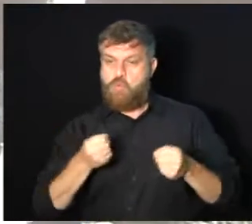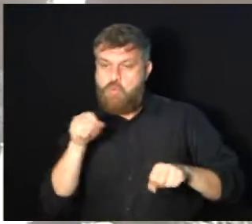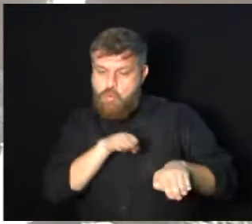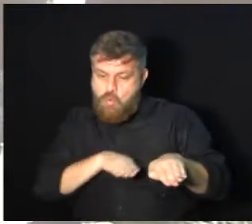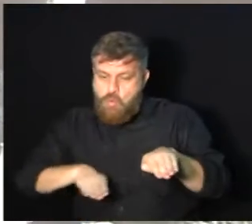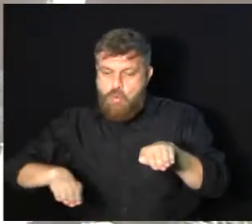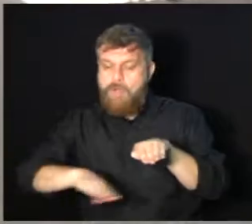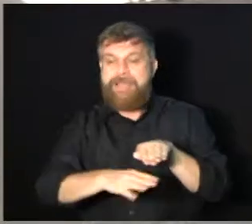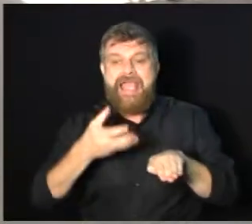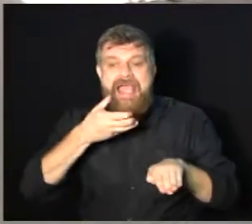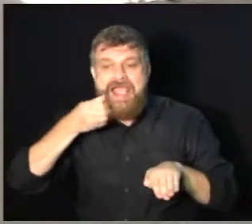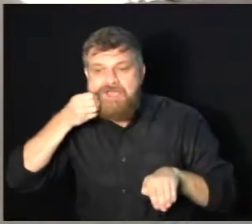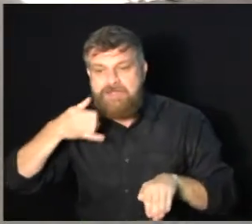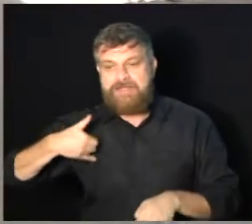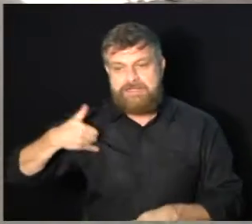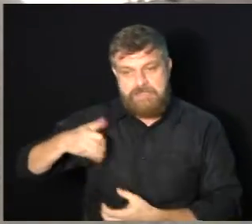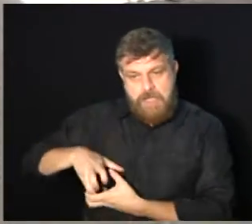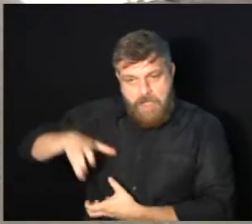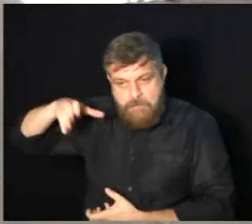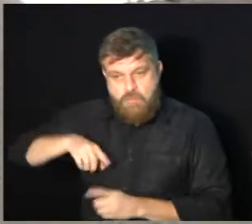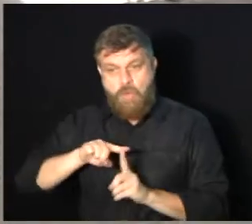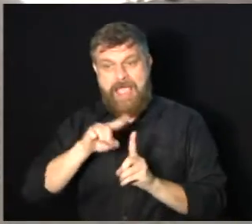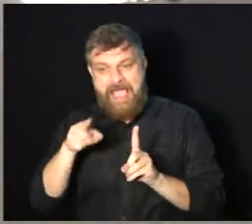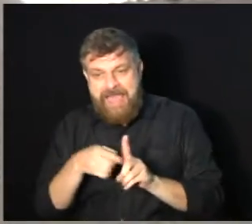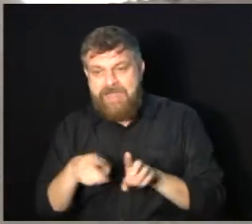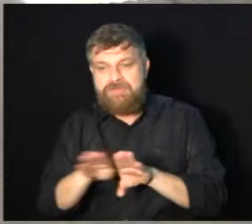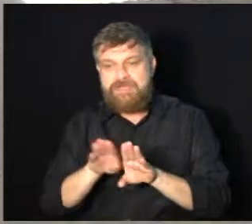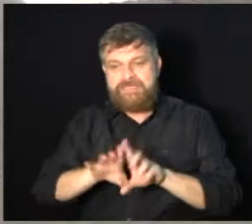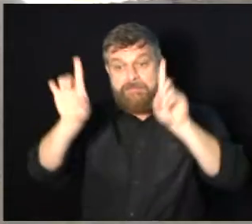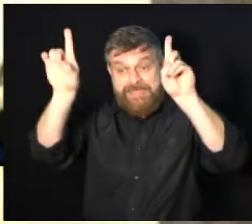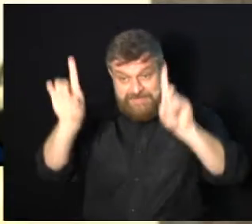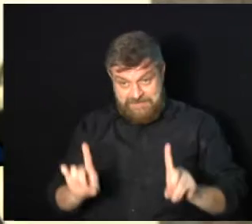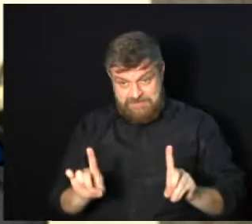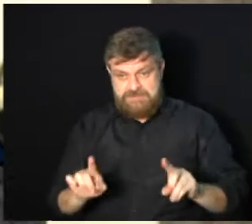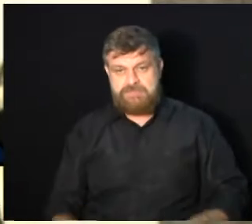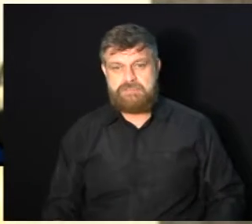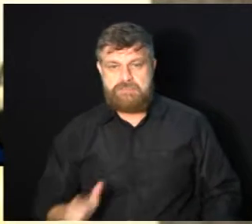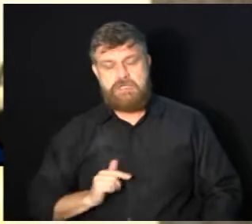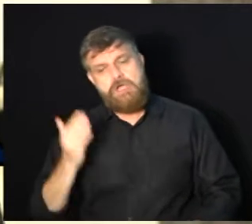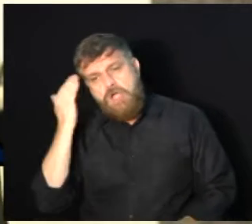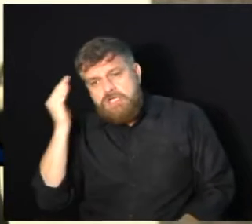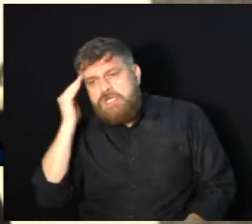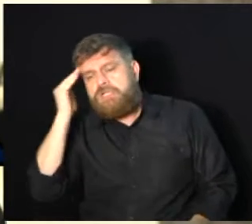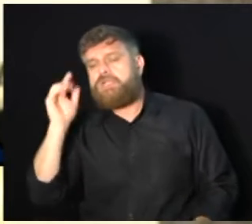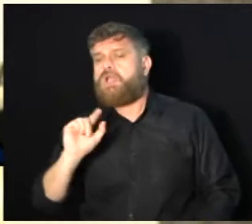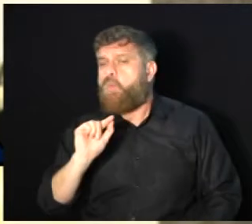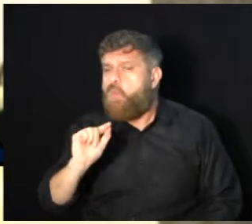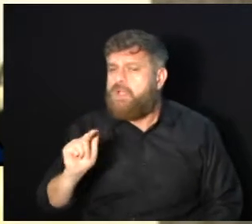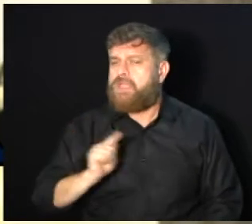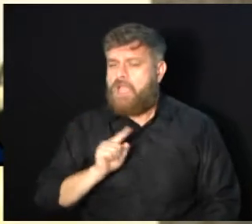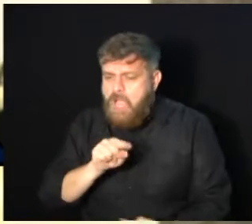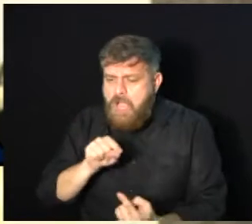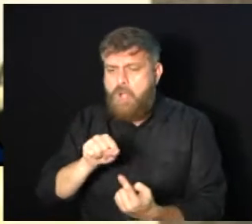destinadas a idosos, gestantes e pessoas com deficiência. Nós entendemos por bem